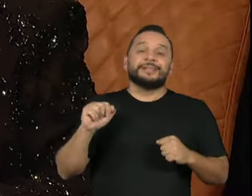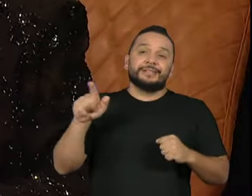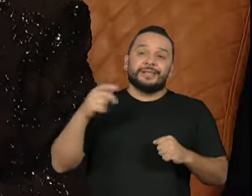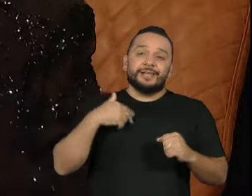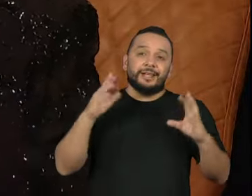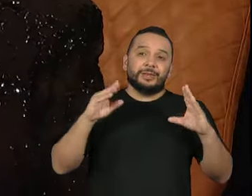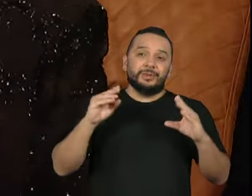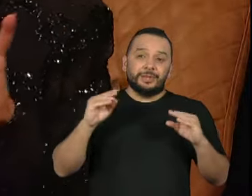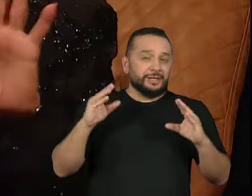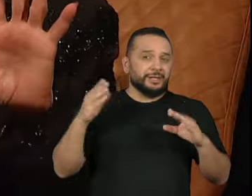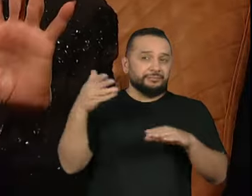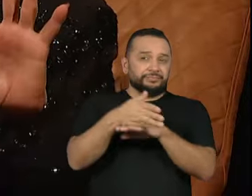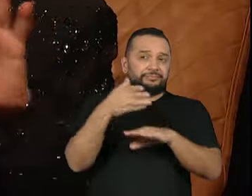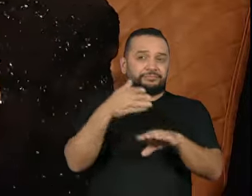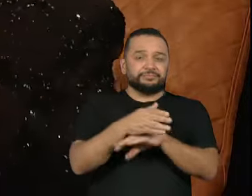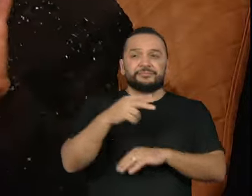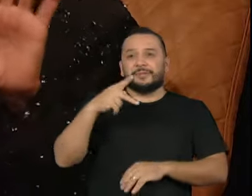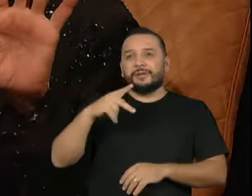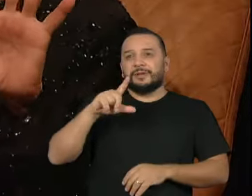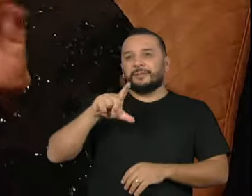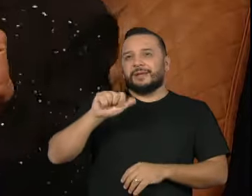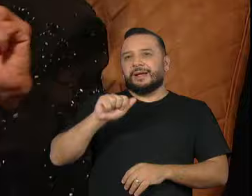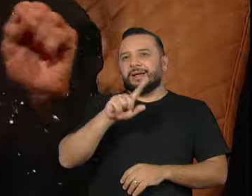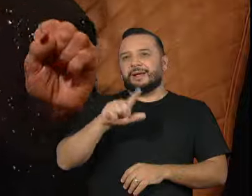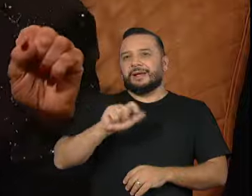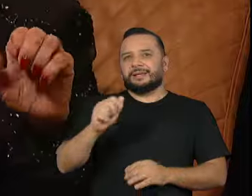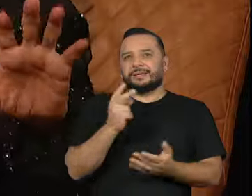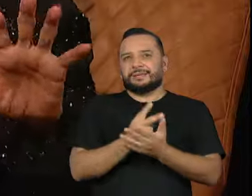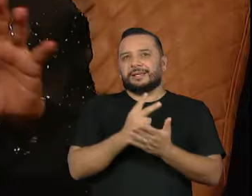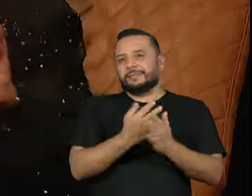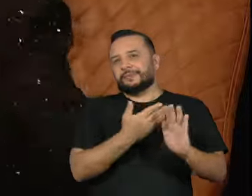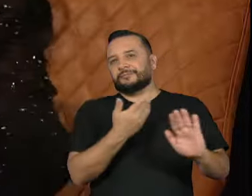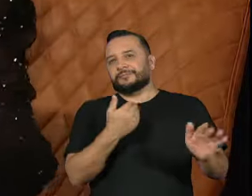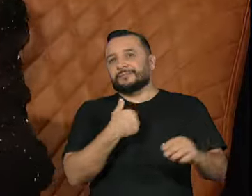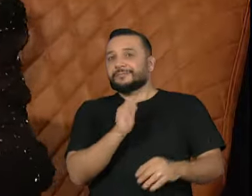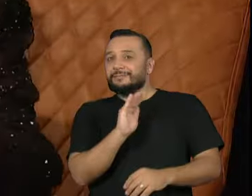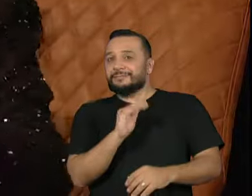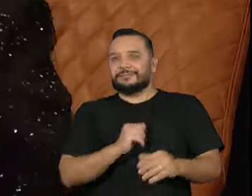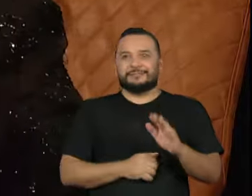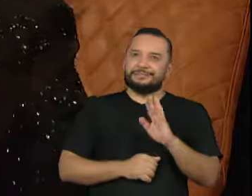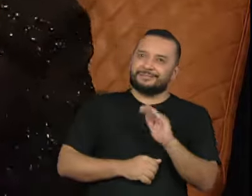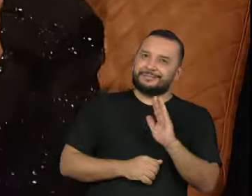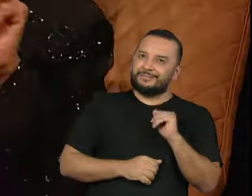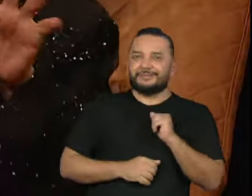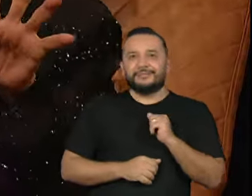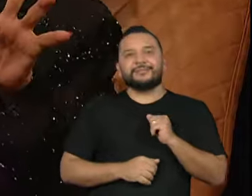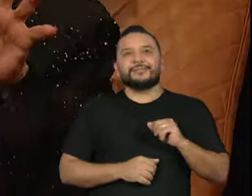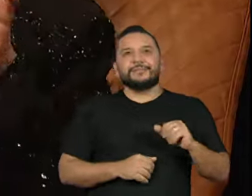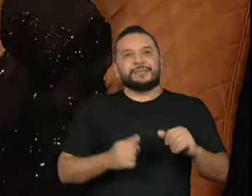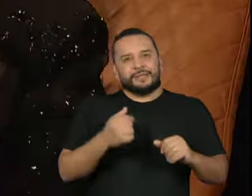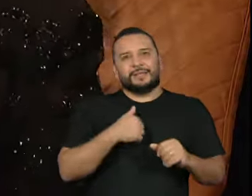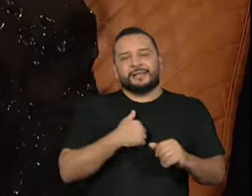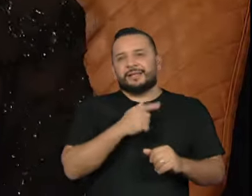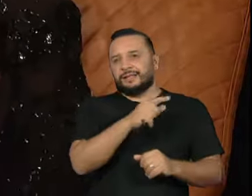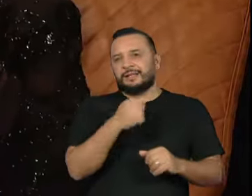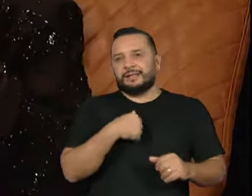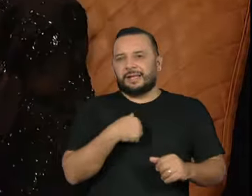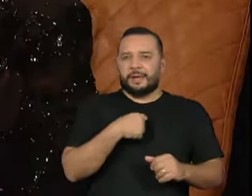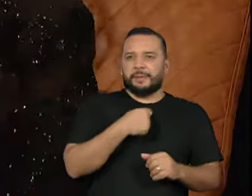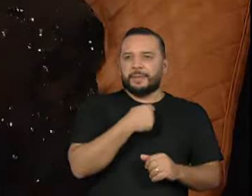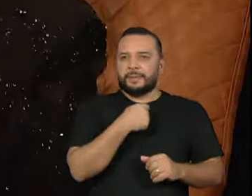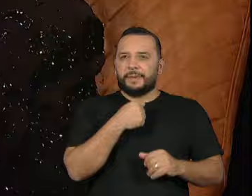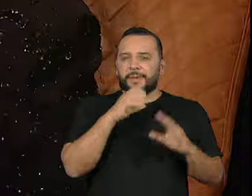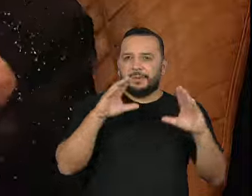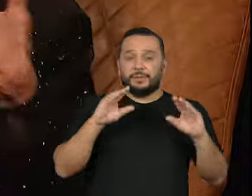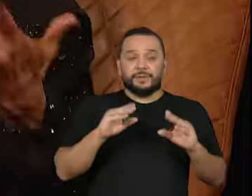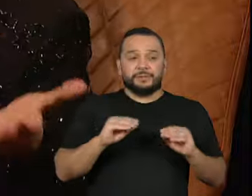Plaza, mas muito distante, né? Cumprimentava e tal, dava canja, ele tocava na noite. Mas